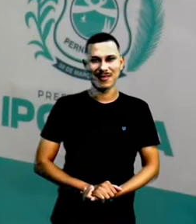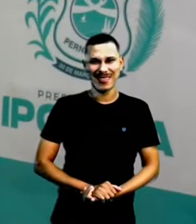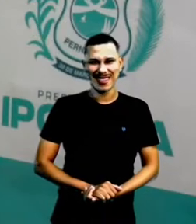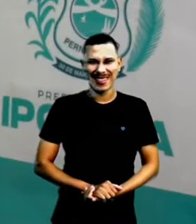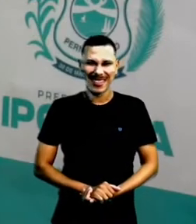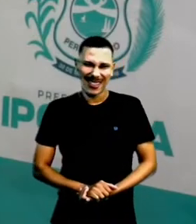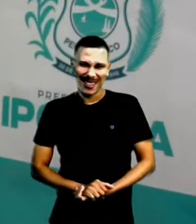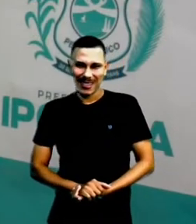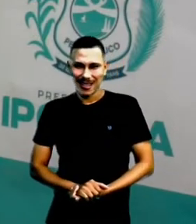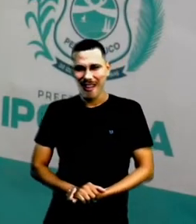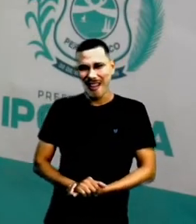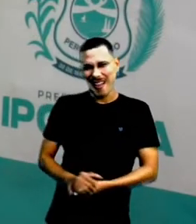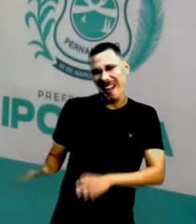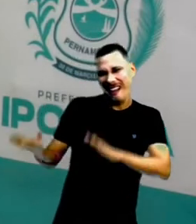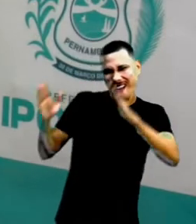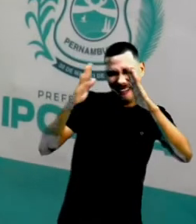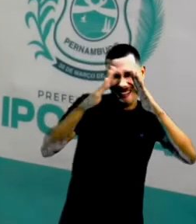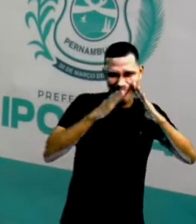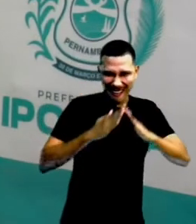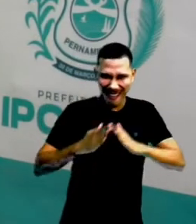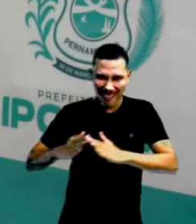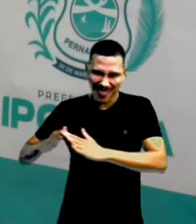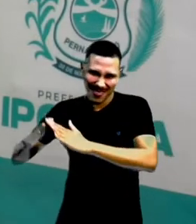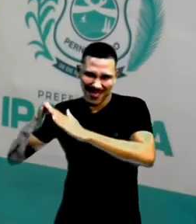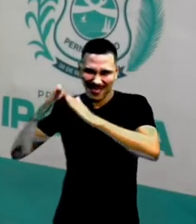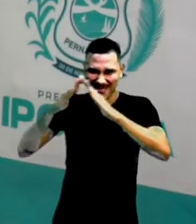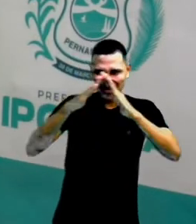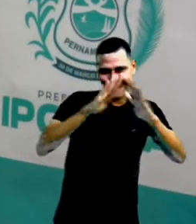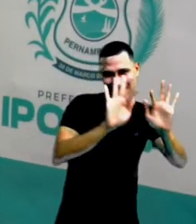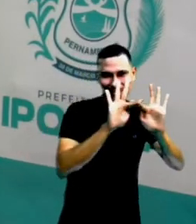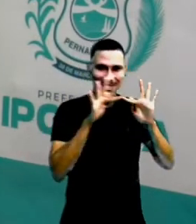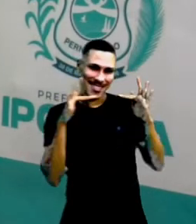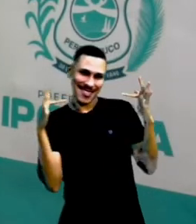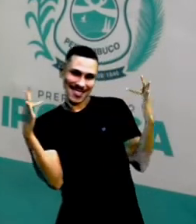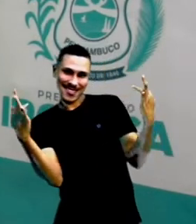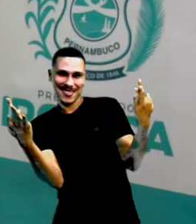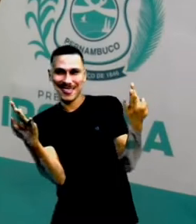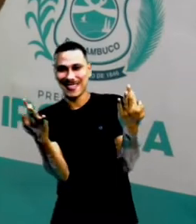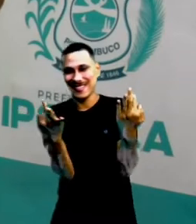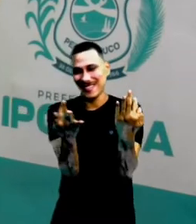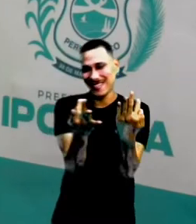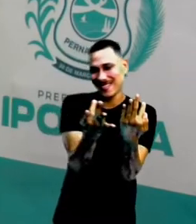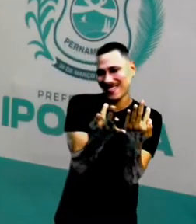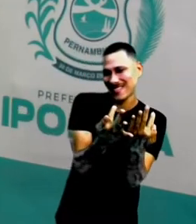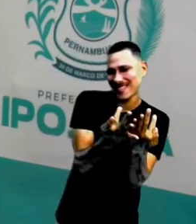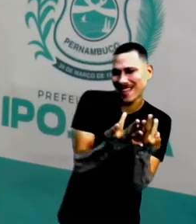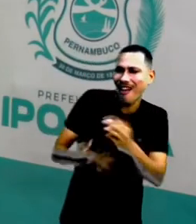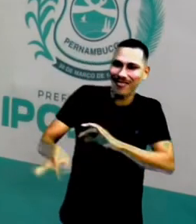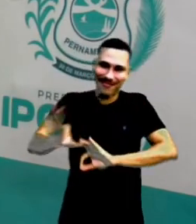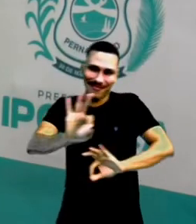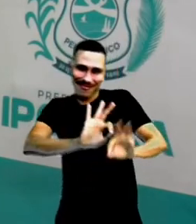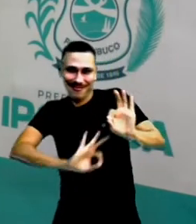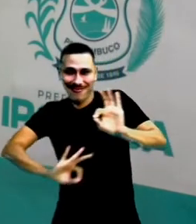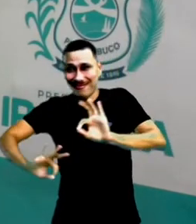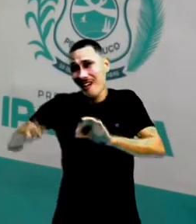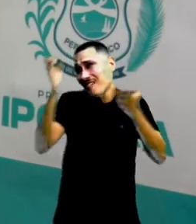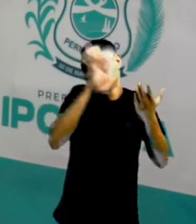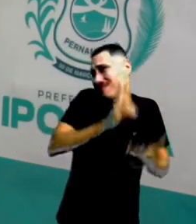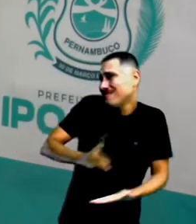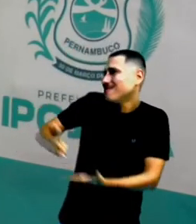A minha casa, a minha família é projeto de Deus.